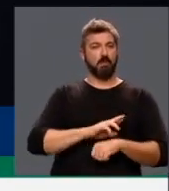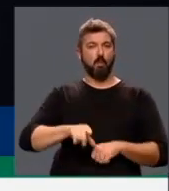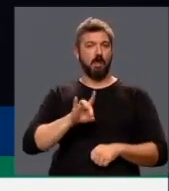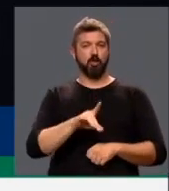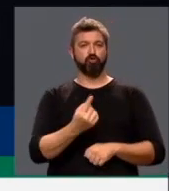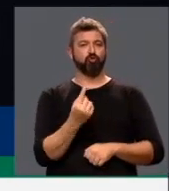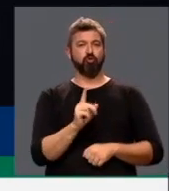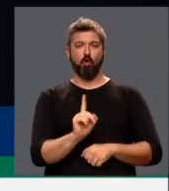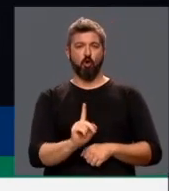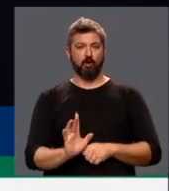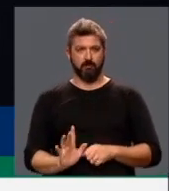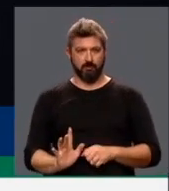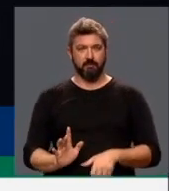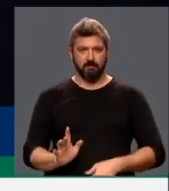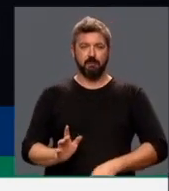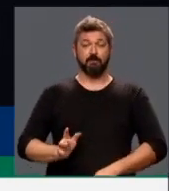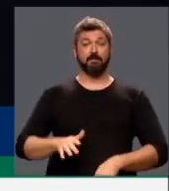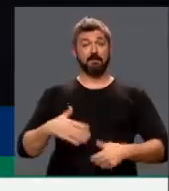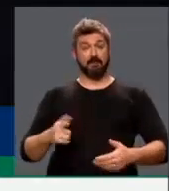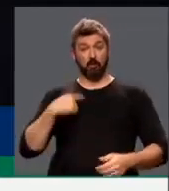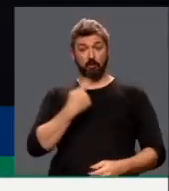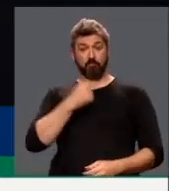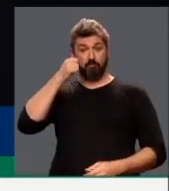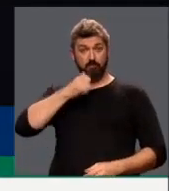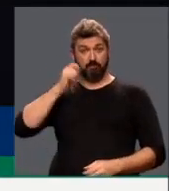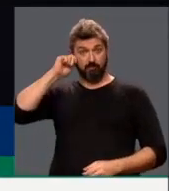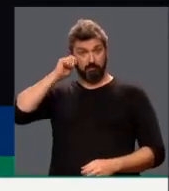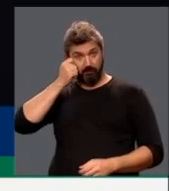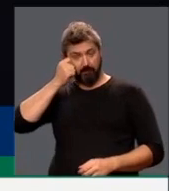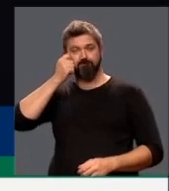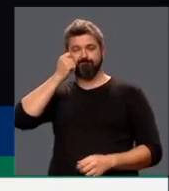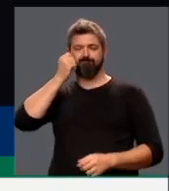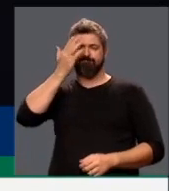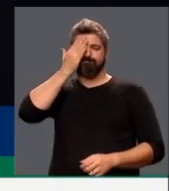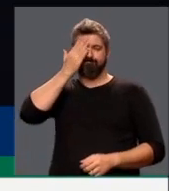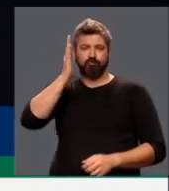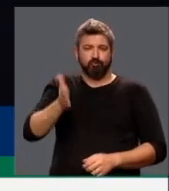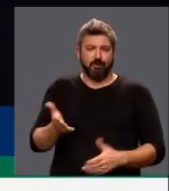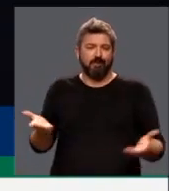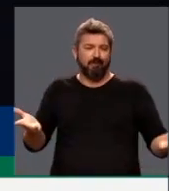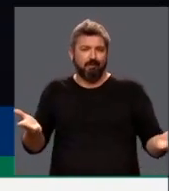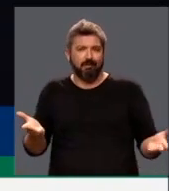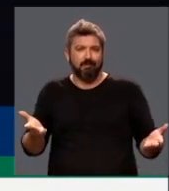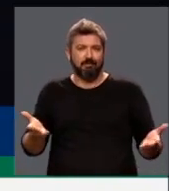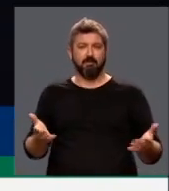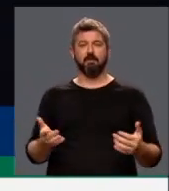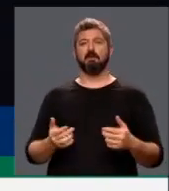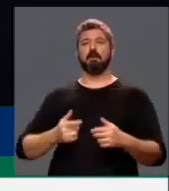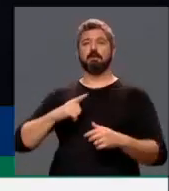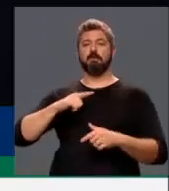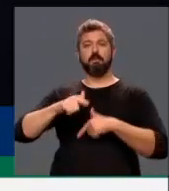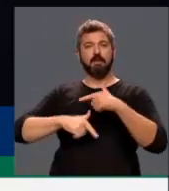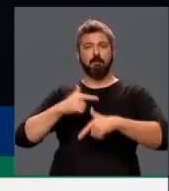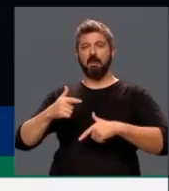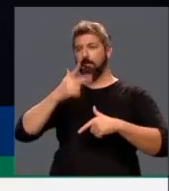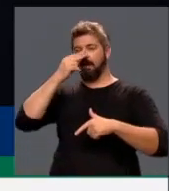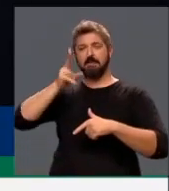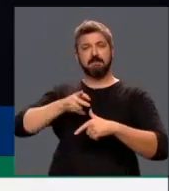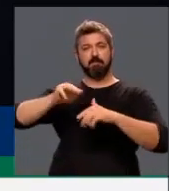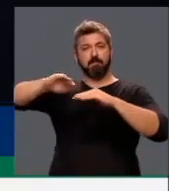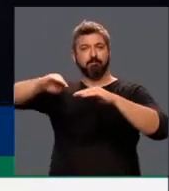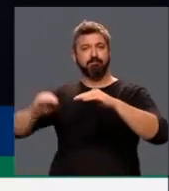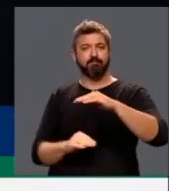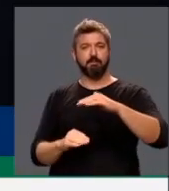esse primeiro elemento. E nós, mulheres negras, já partindo dessa lógica, a gente sabe que a gente está nos trabalhos mais subalternos, recebendo os